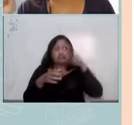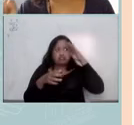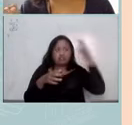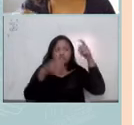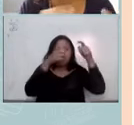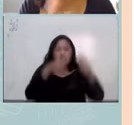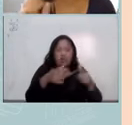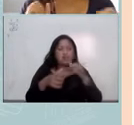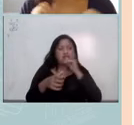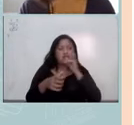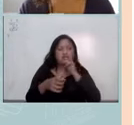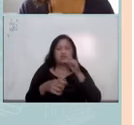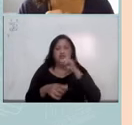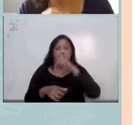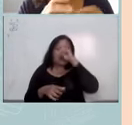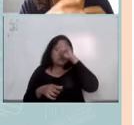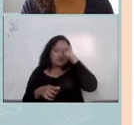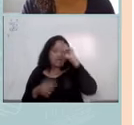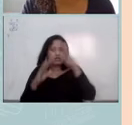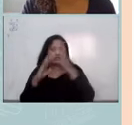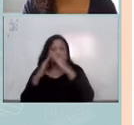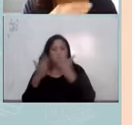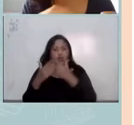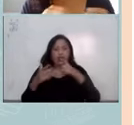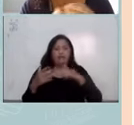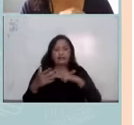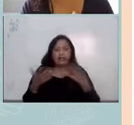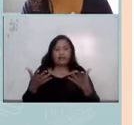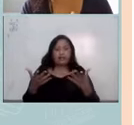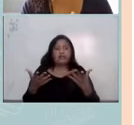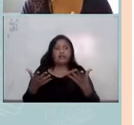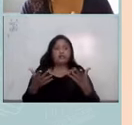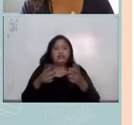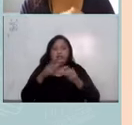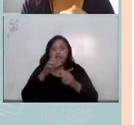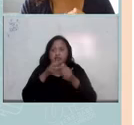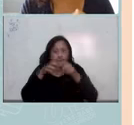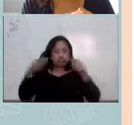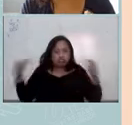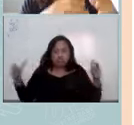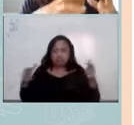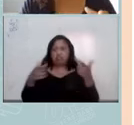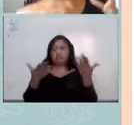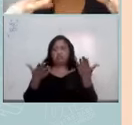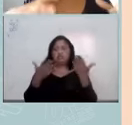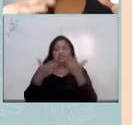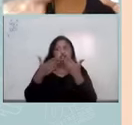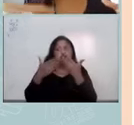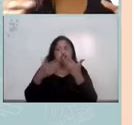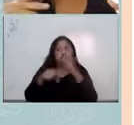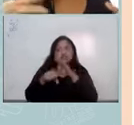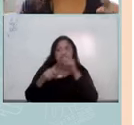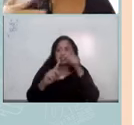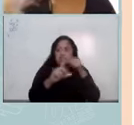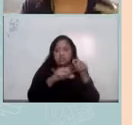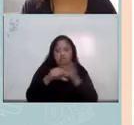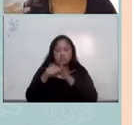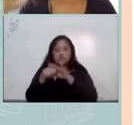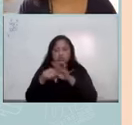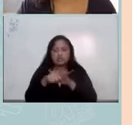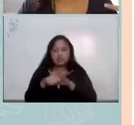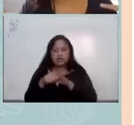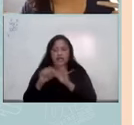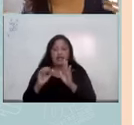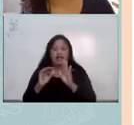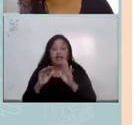num hospital, numa escola, a gente tem um surto de uma determinada doença. E aí, à medida que essa doença, dependendo,